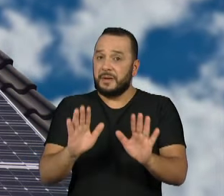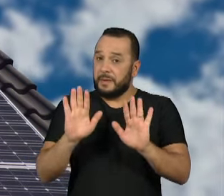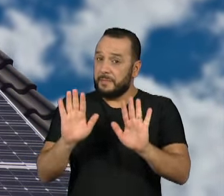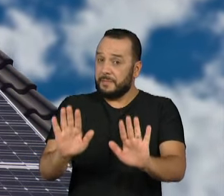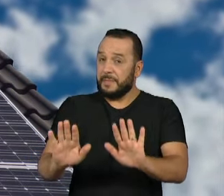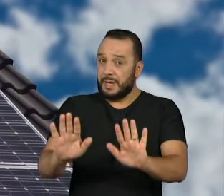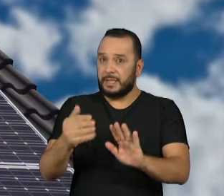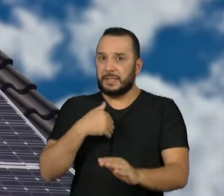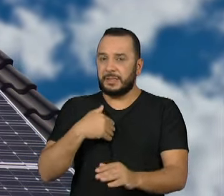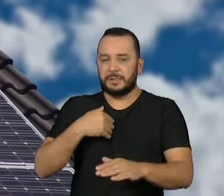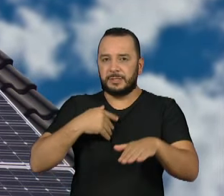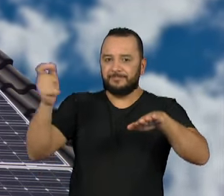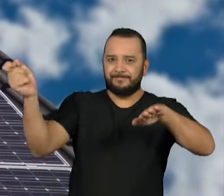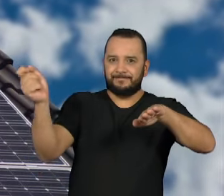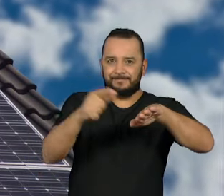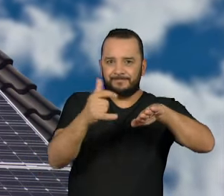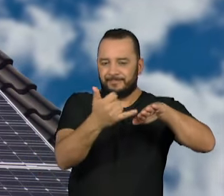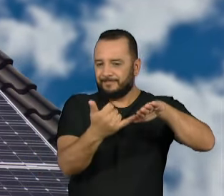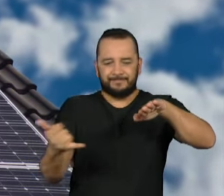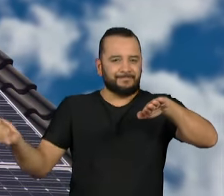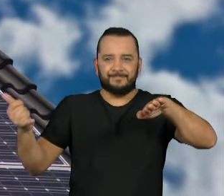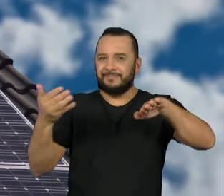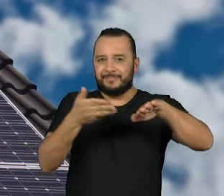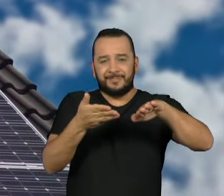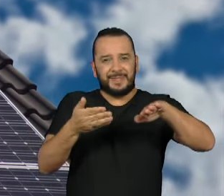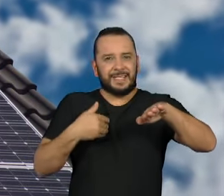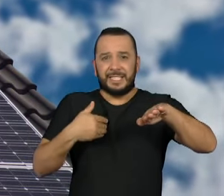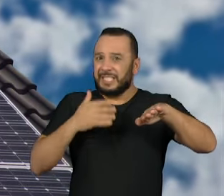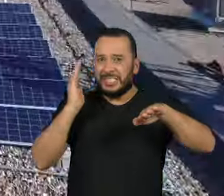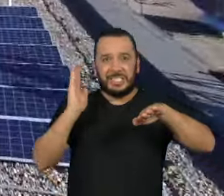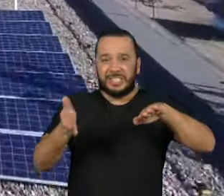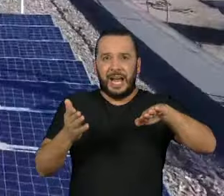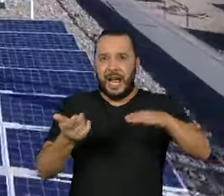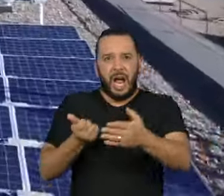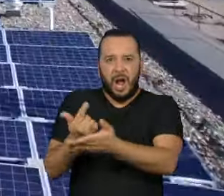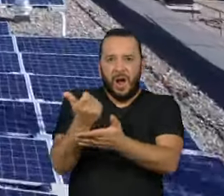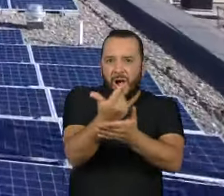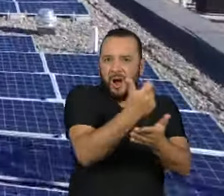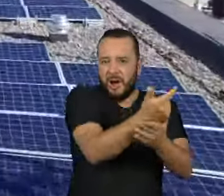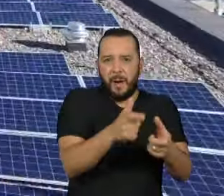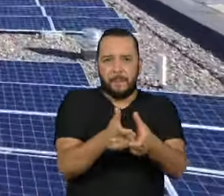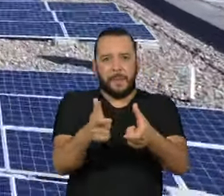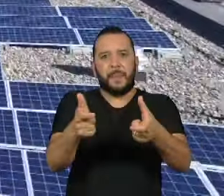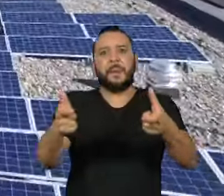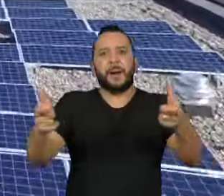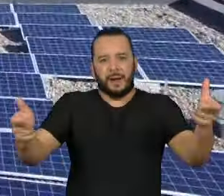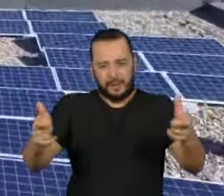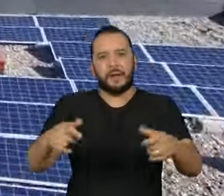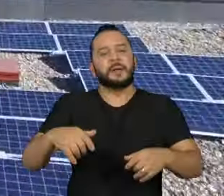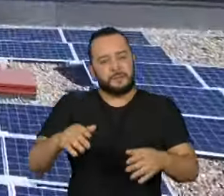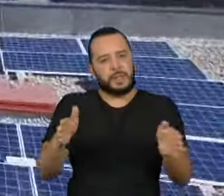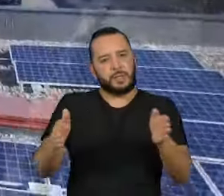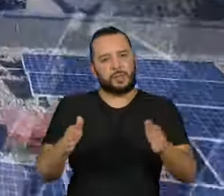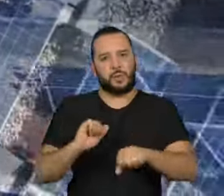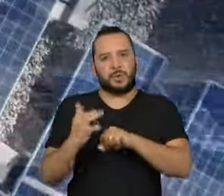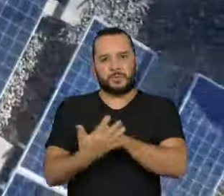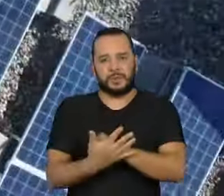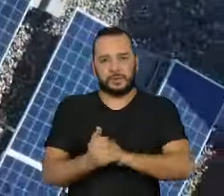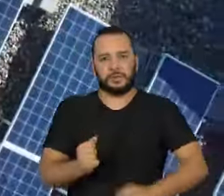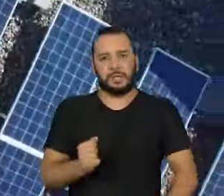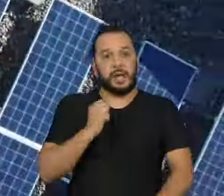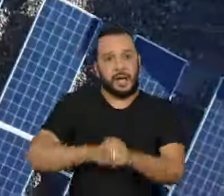teve um desempenho recorde em plena pandemia. Em 2020, o setor cresceu 70% em relação